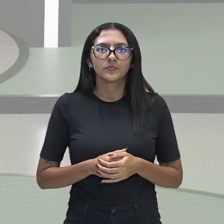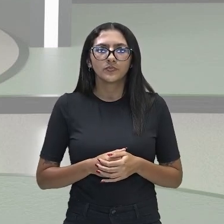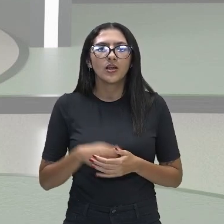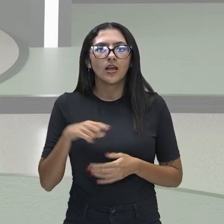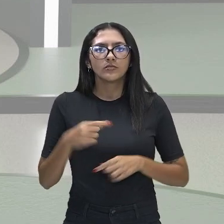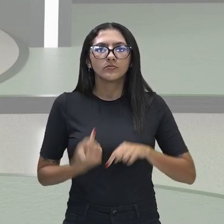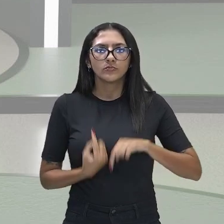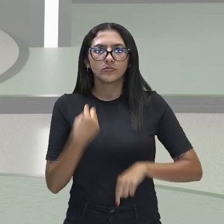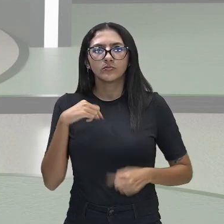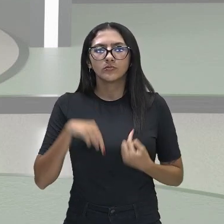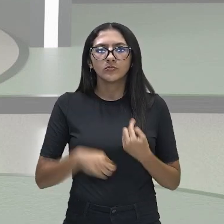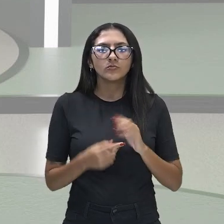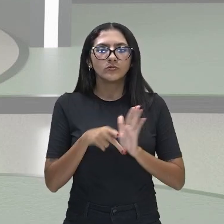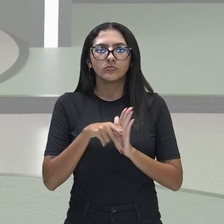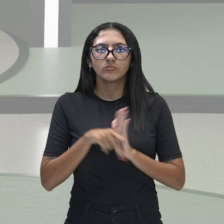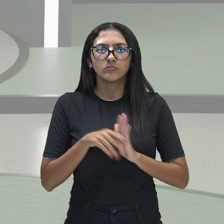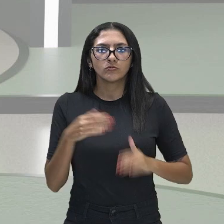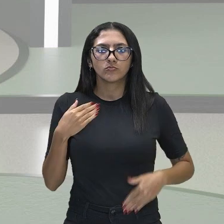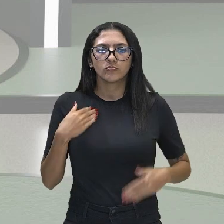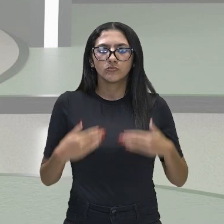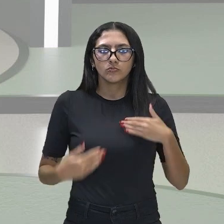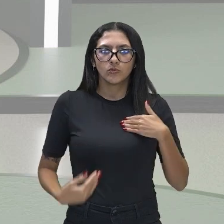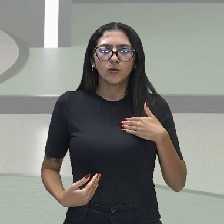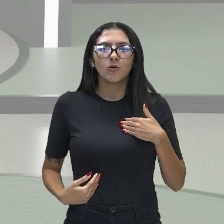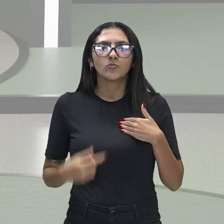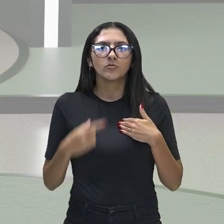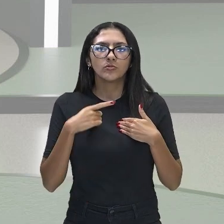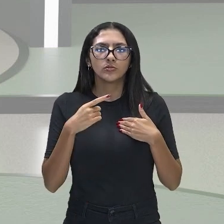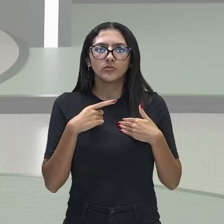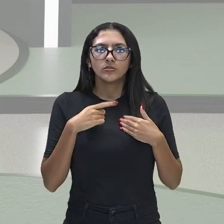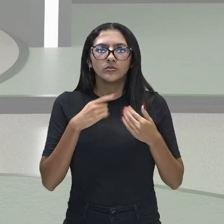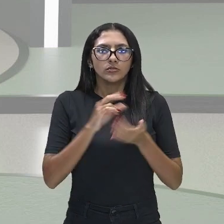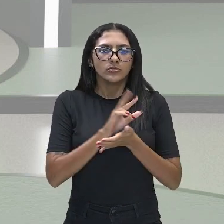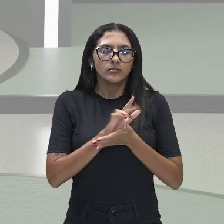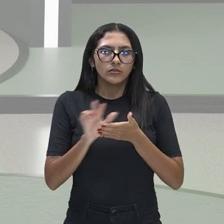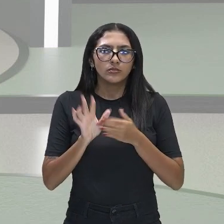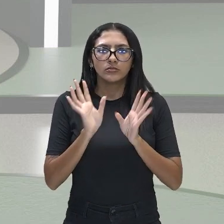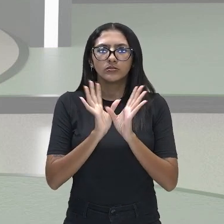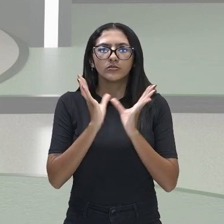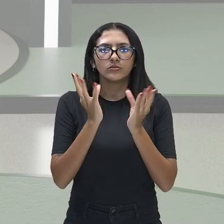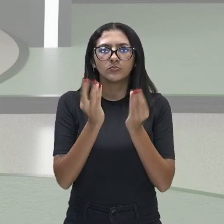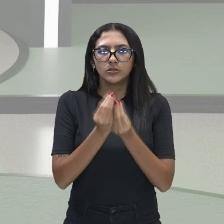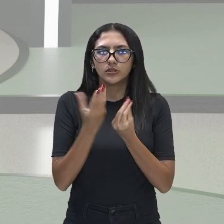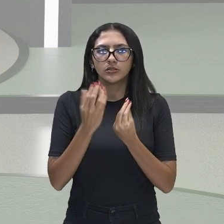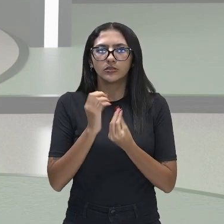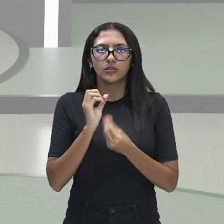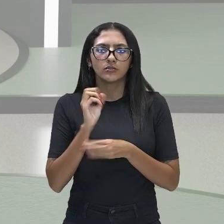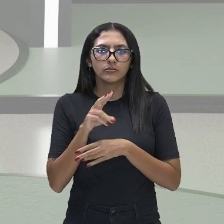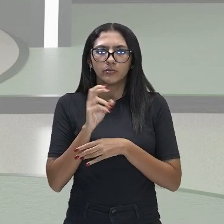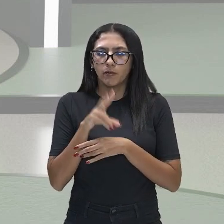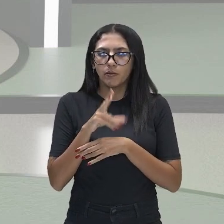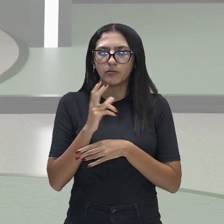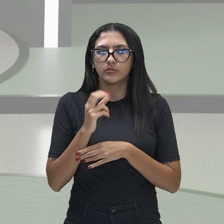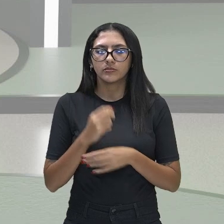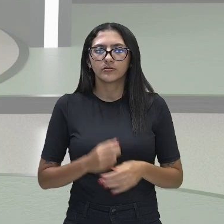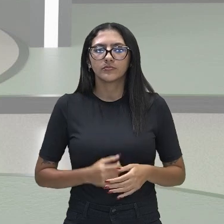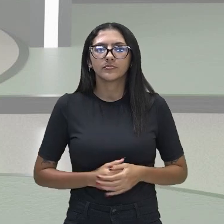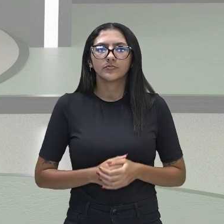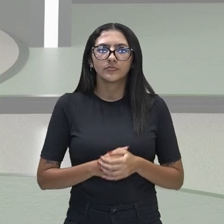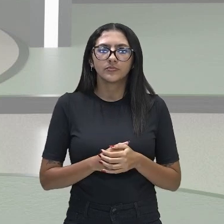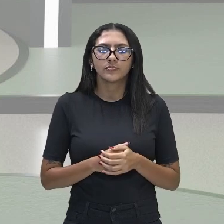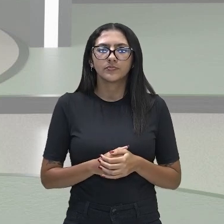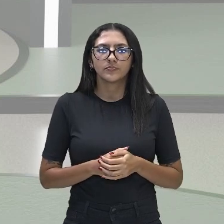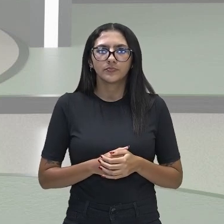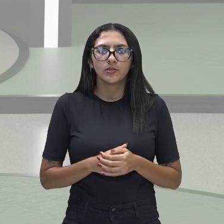mecanismo utilizado pelo organismo para a eliminação de substâncias tóxicas ou em